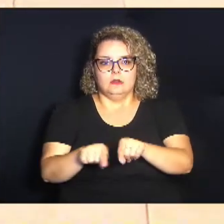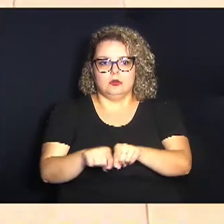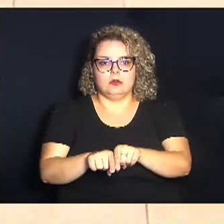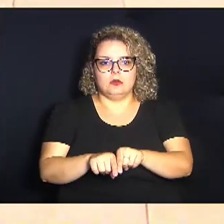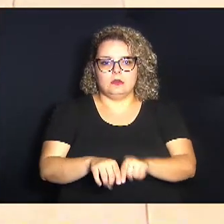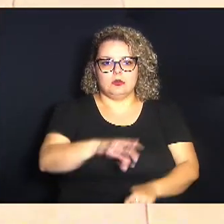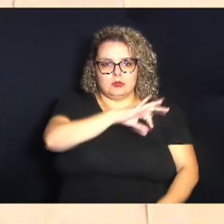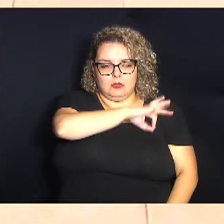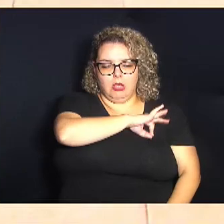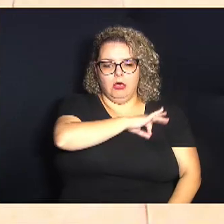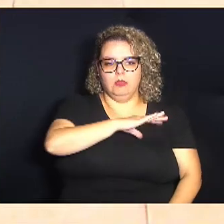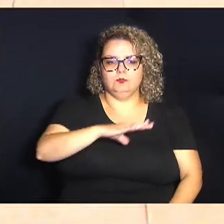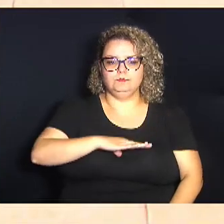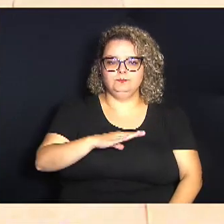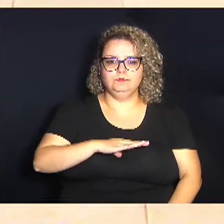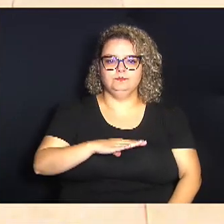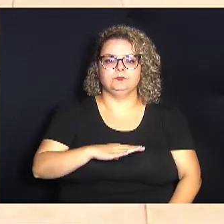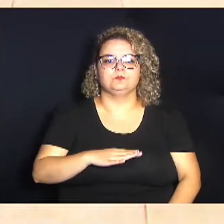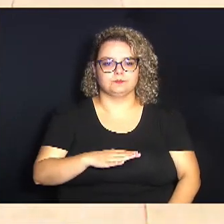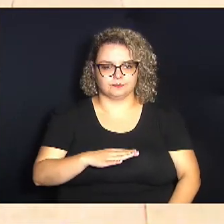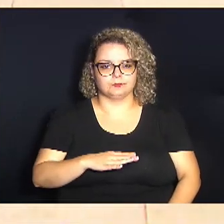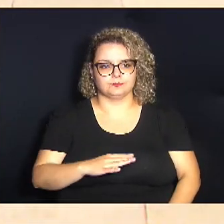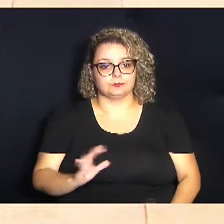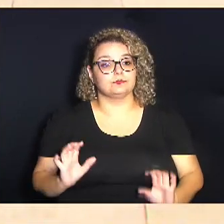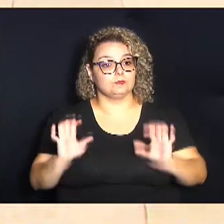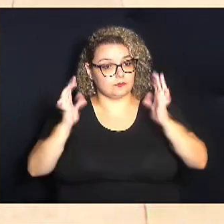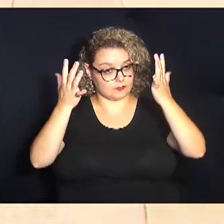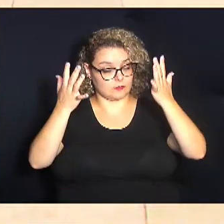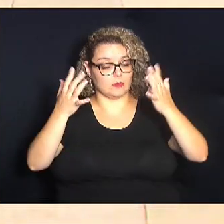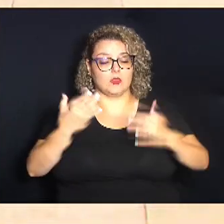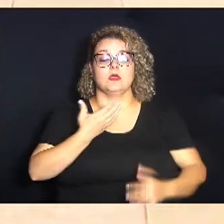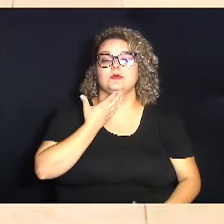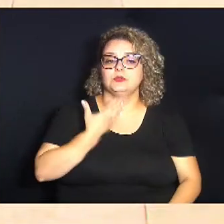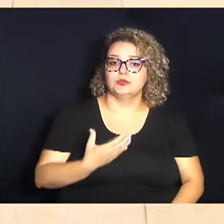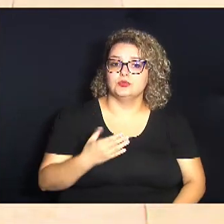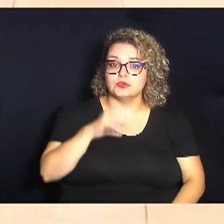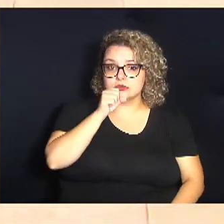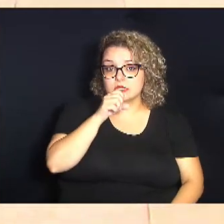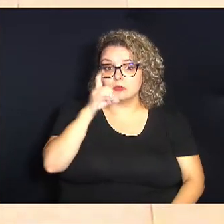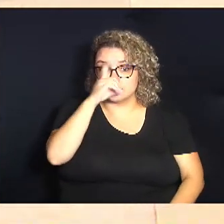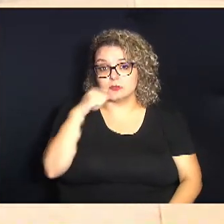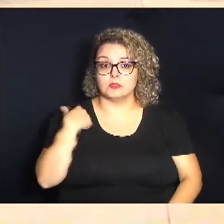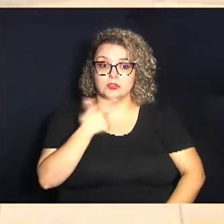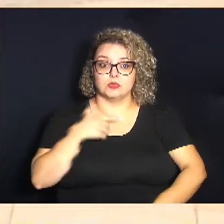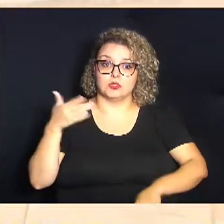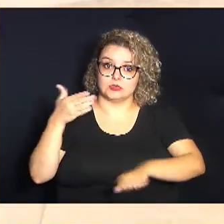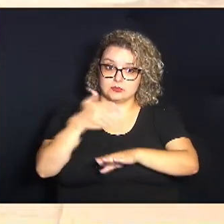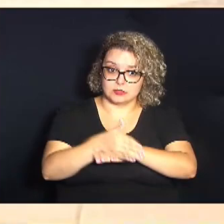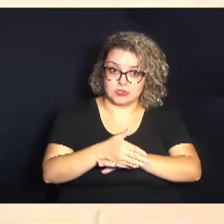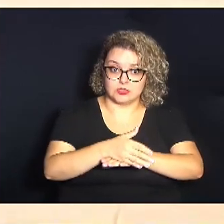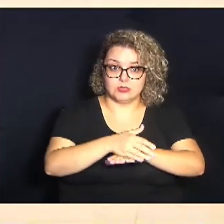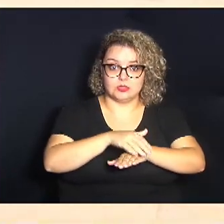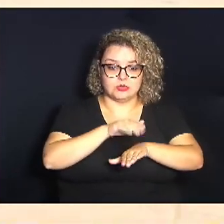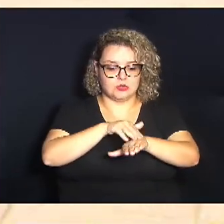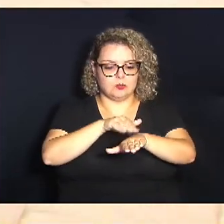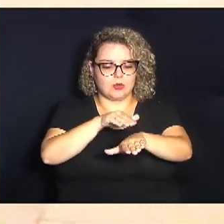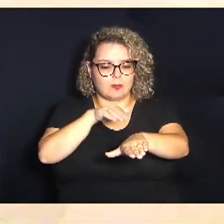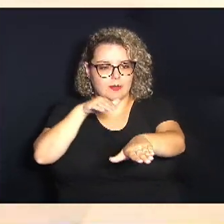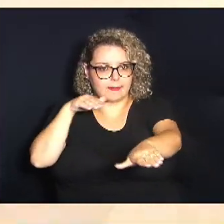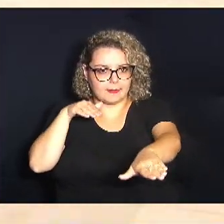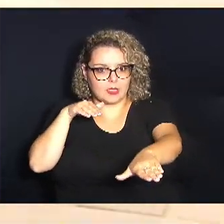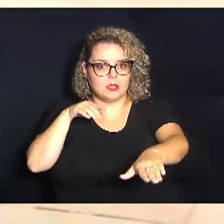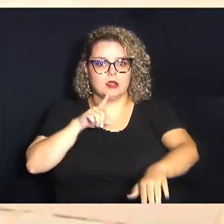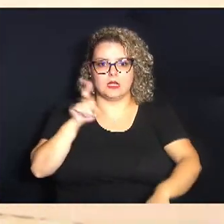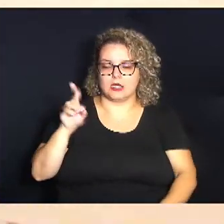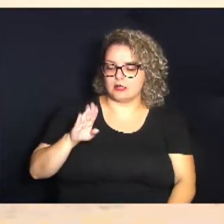Guarda Municipal estar presente nos eventos de Natal. No final de semana, nós participamos das carreatas, estivemos em Barão